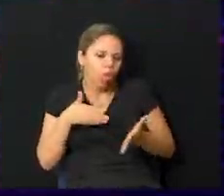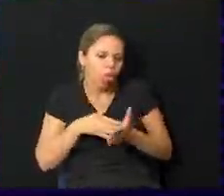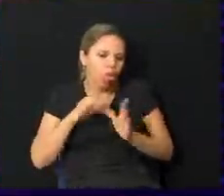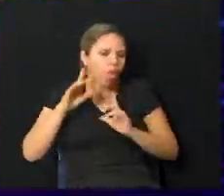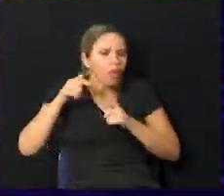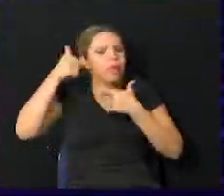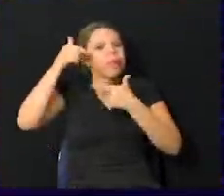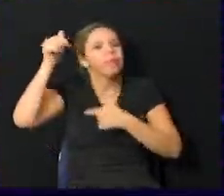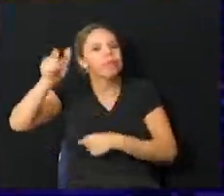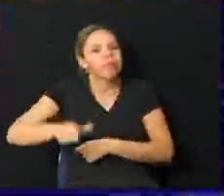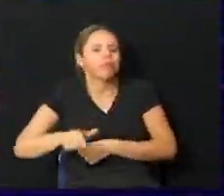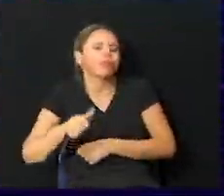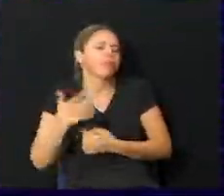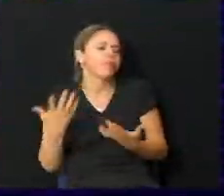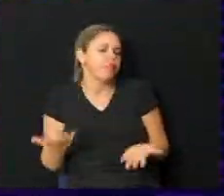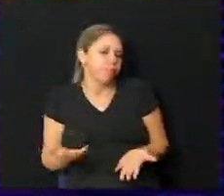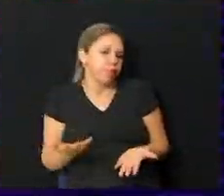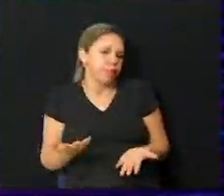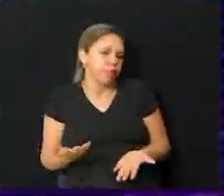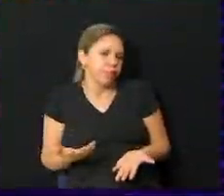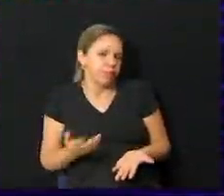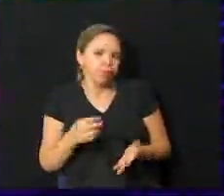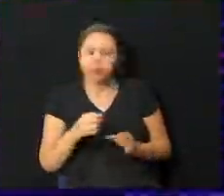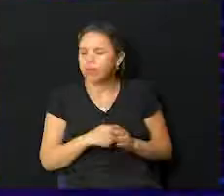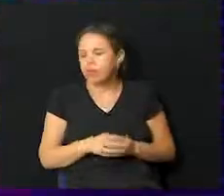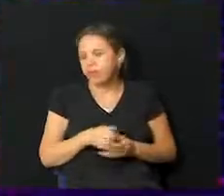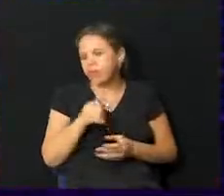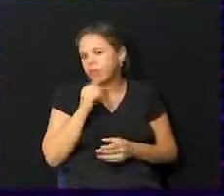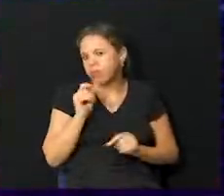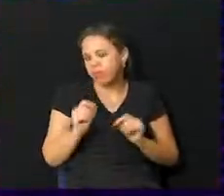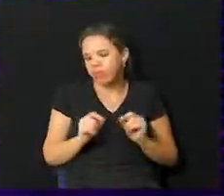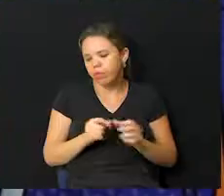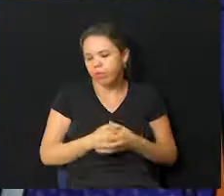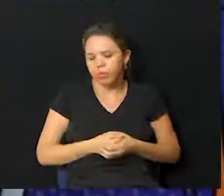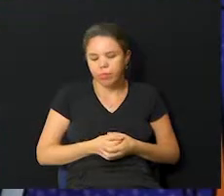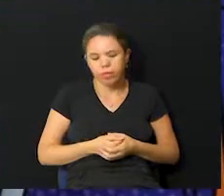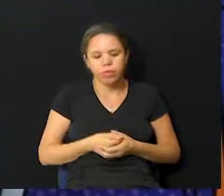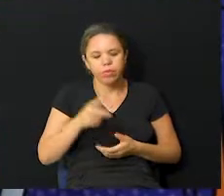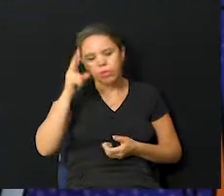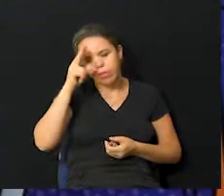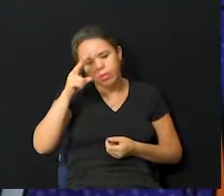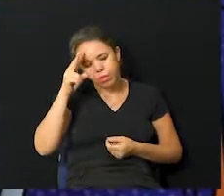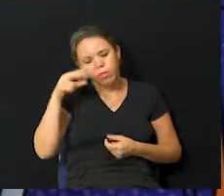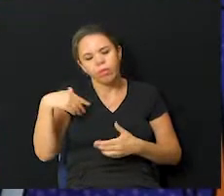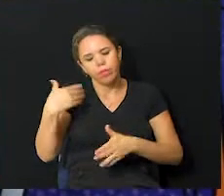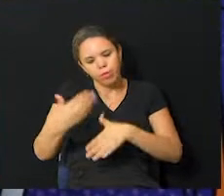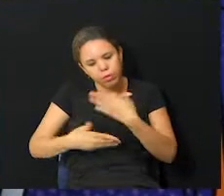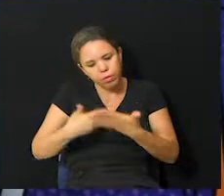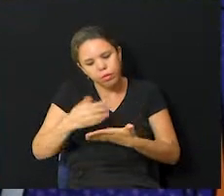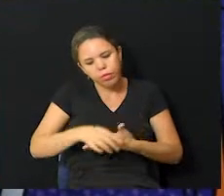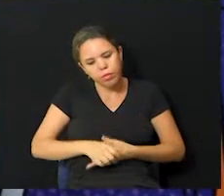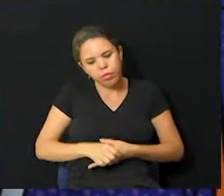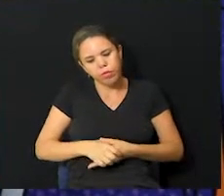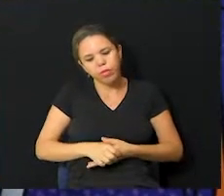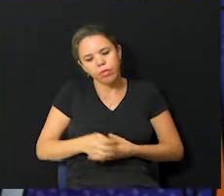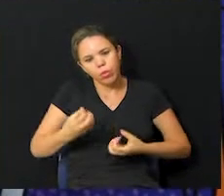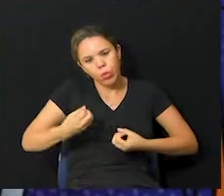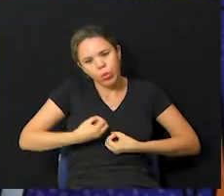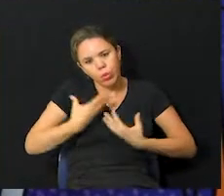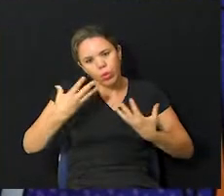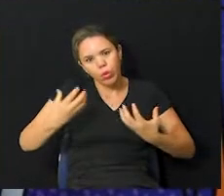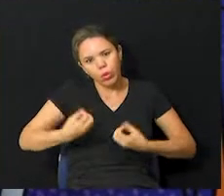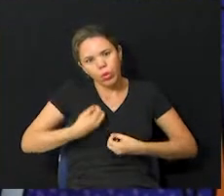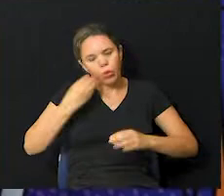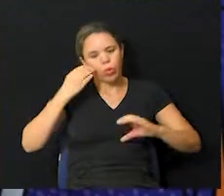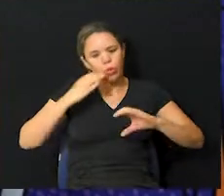personagem. Então, de uma maneira não linear, a história vai sendo contada, os poemas vão